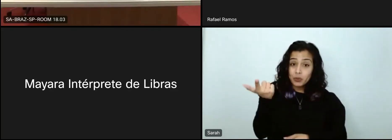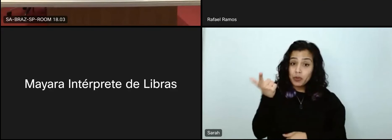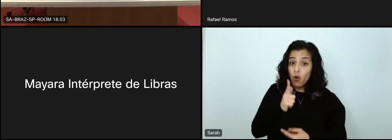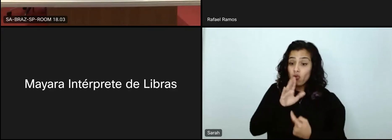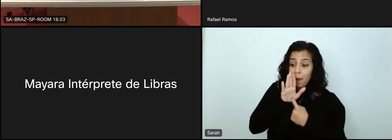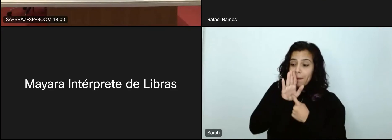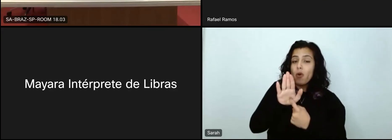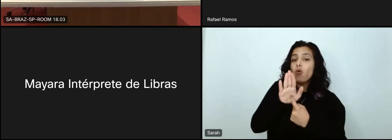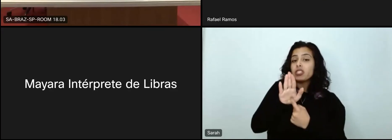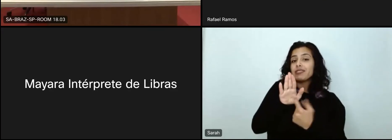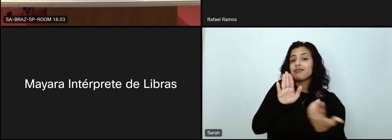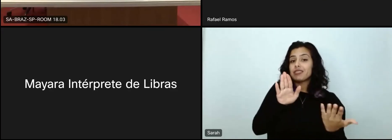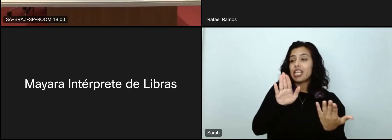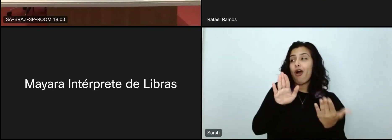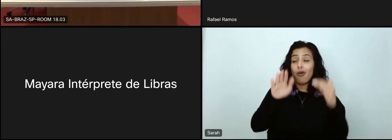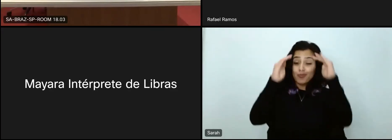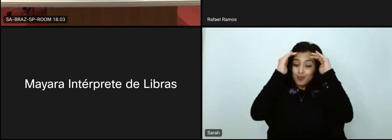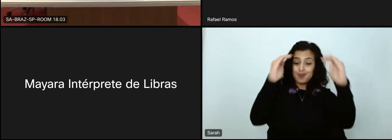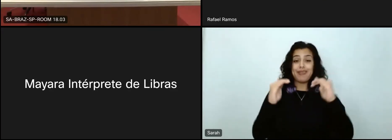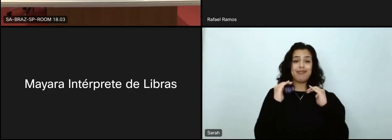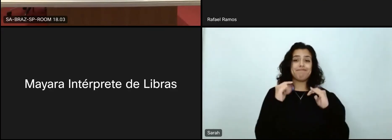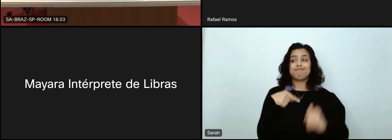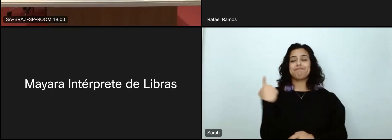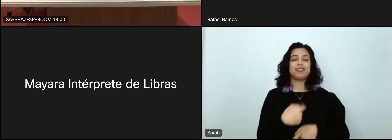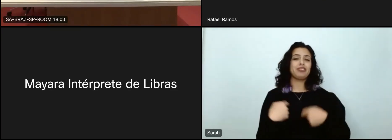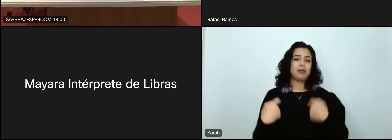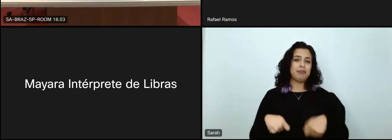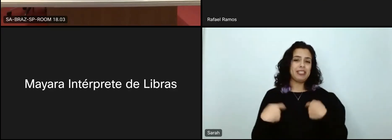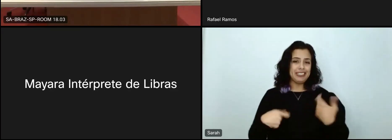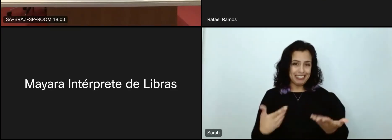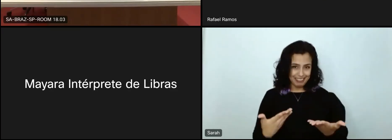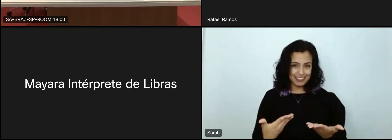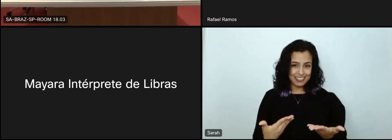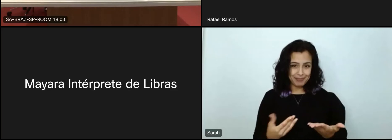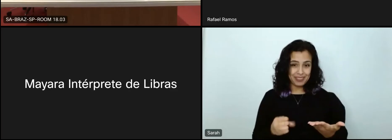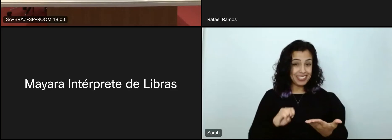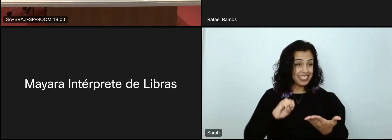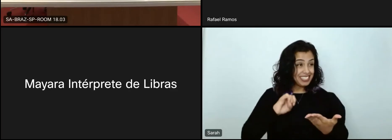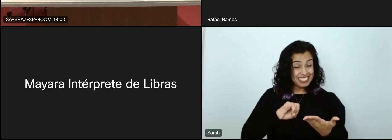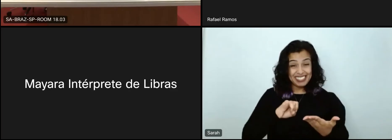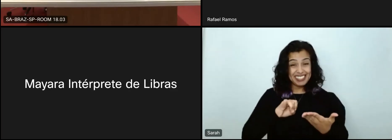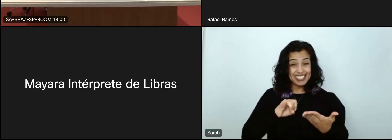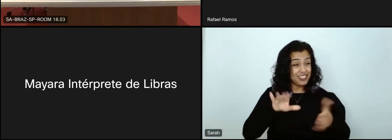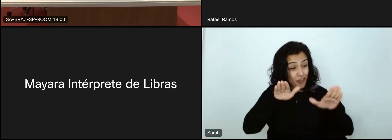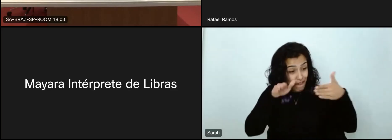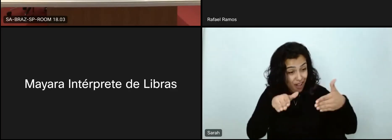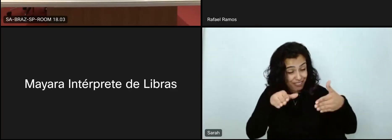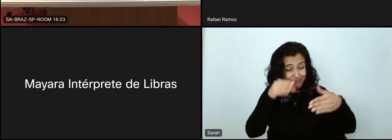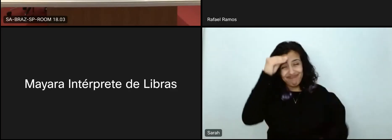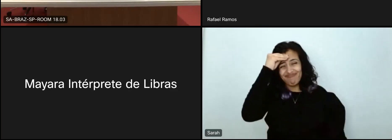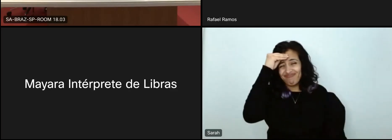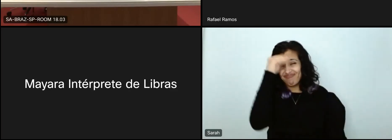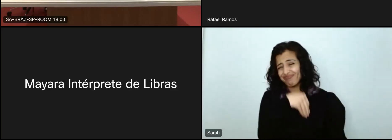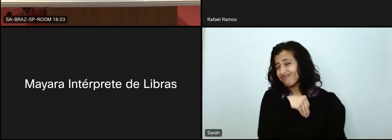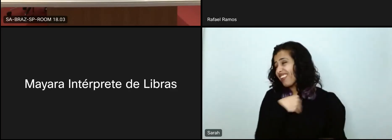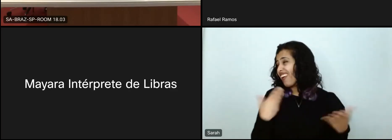pessoas que a gente precisa de respeito. E se a gente for levar isso ao pé da letra, a gente desanima. A gente fica, poxa, eu não deveria estar aqui para